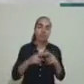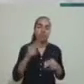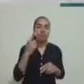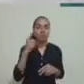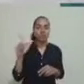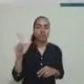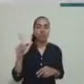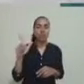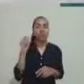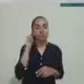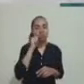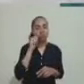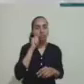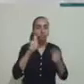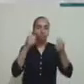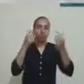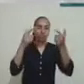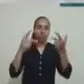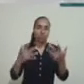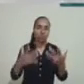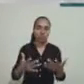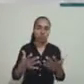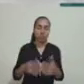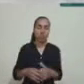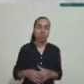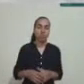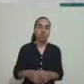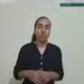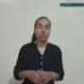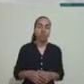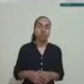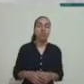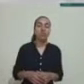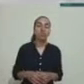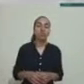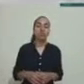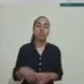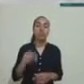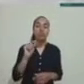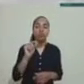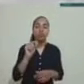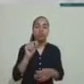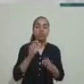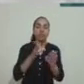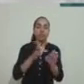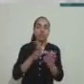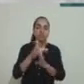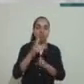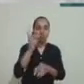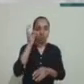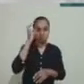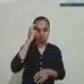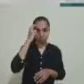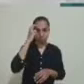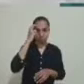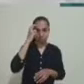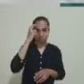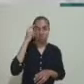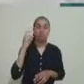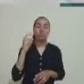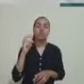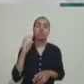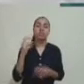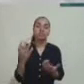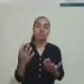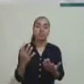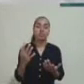na leitura dos requerimentos, ele tem a ver com o Conselho Municipal de Cultura. Nós somos procurados